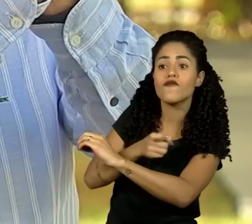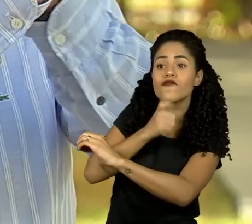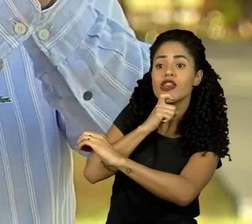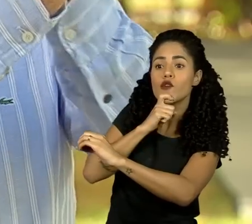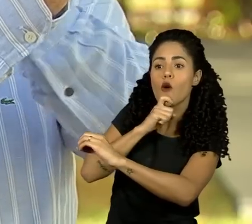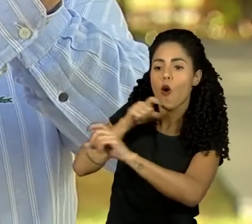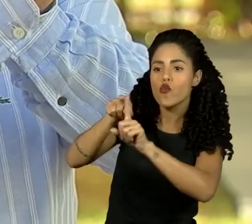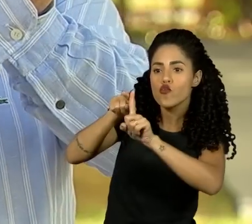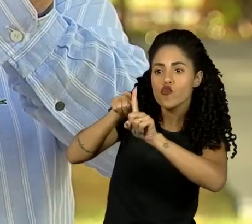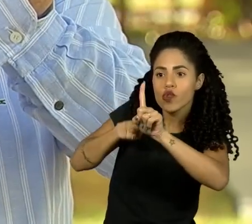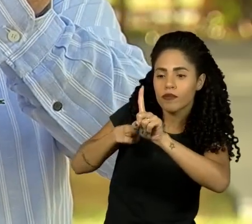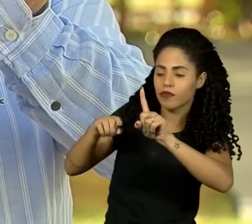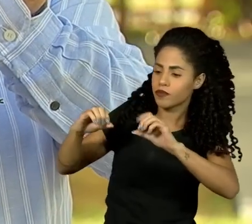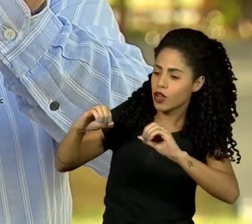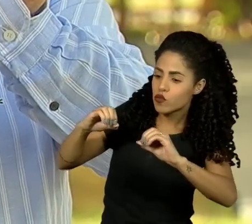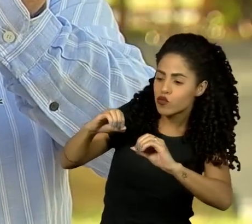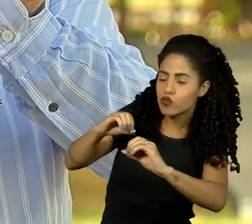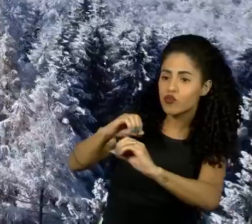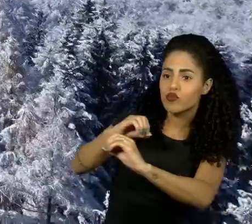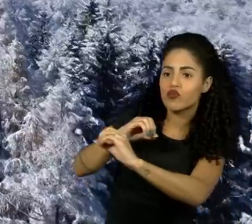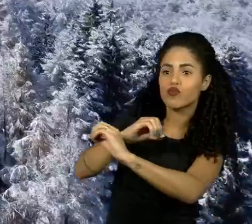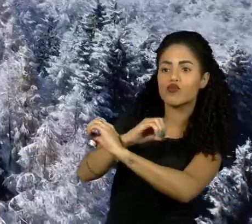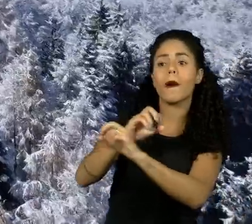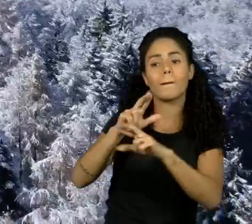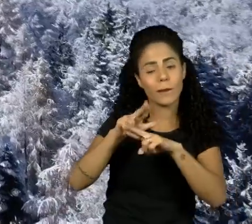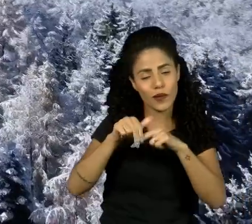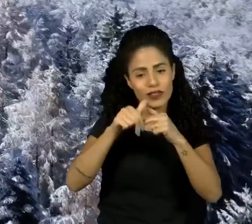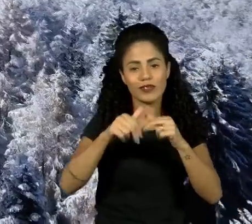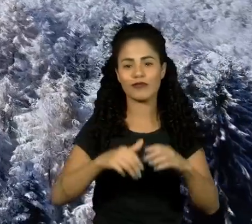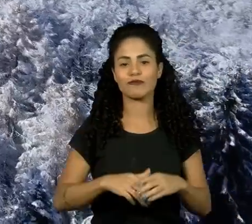menos. E isso significa que nós estamos no inverno.